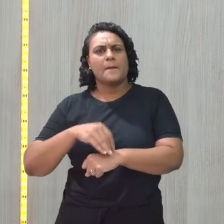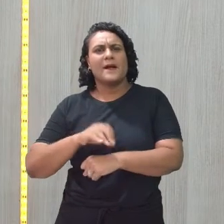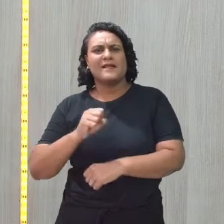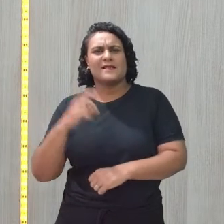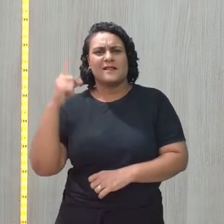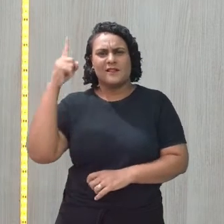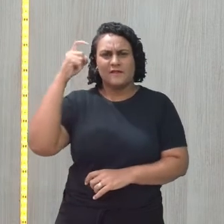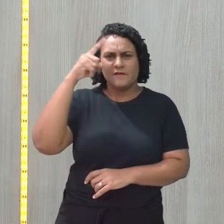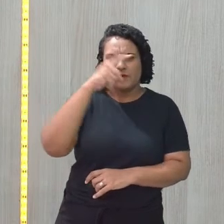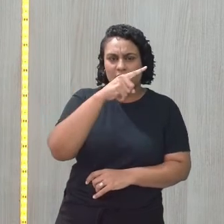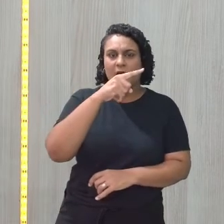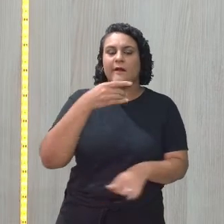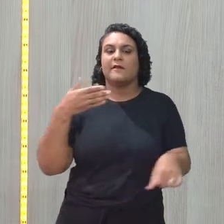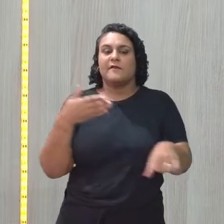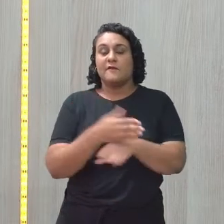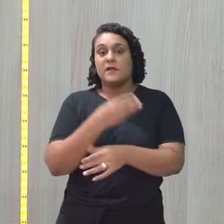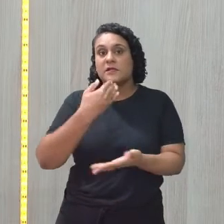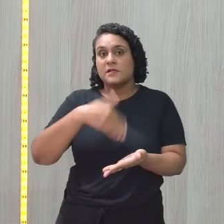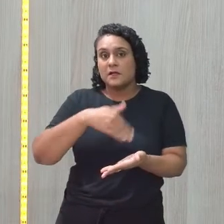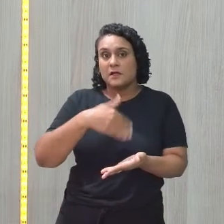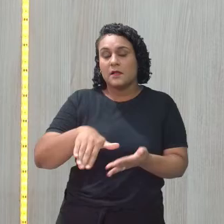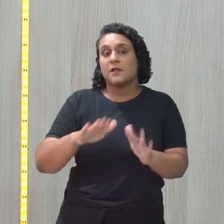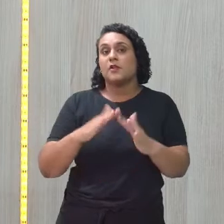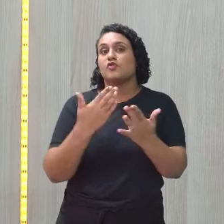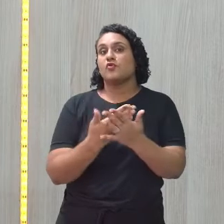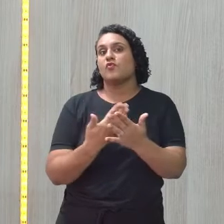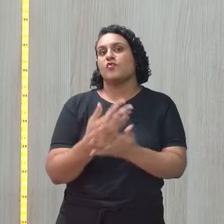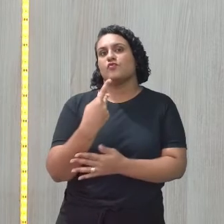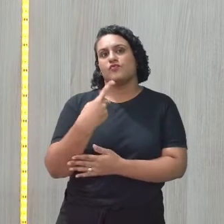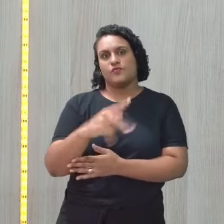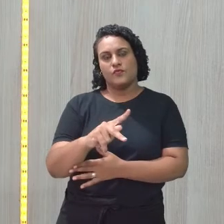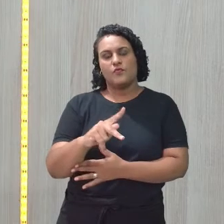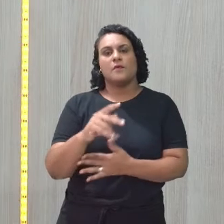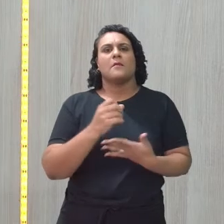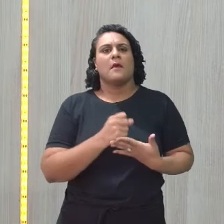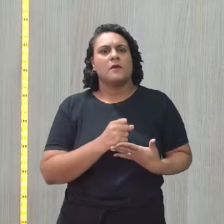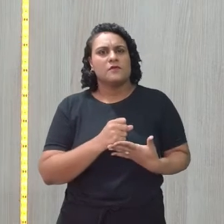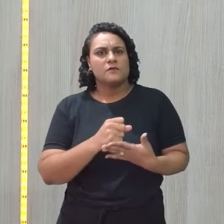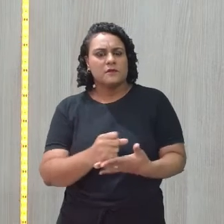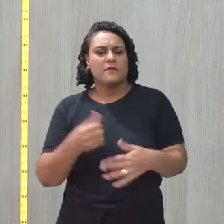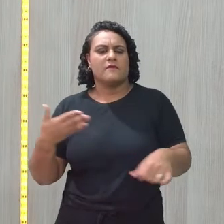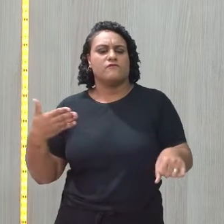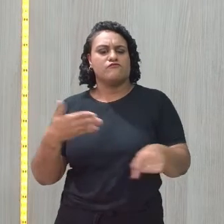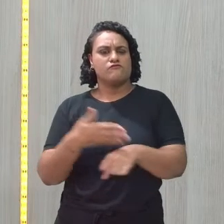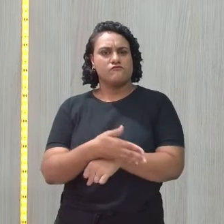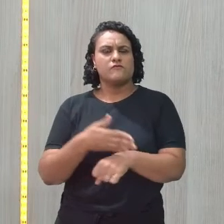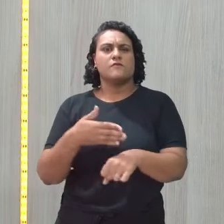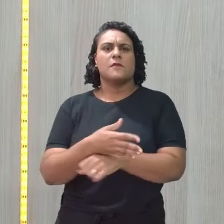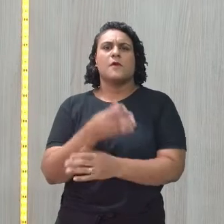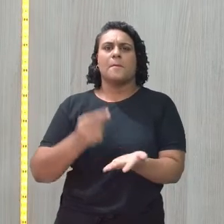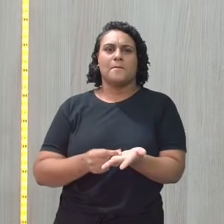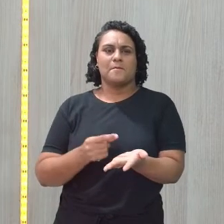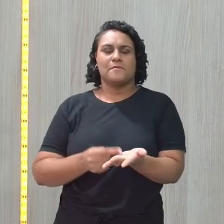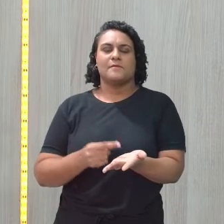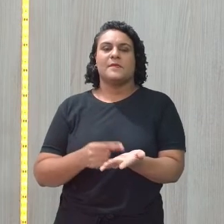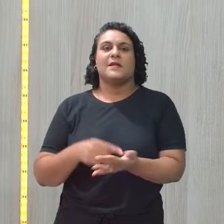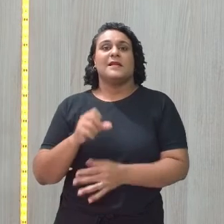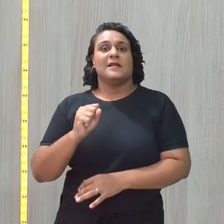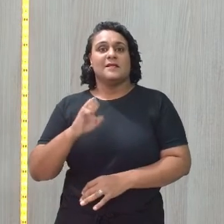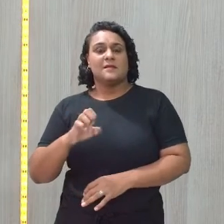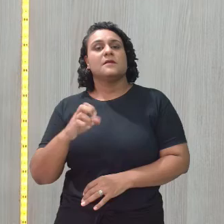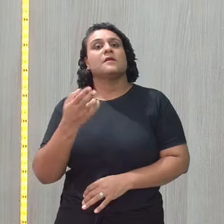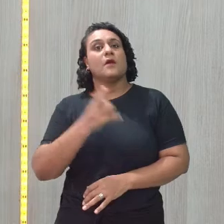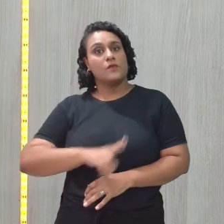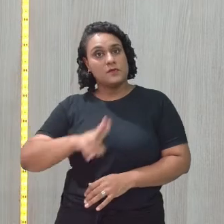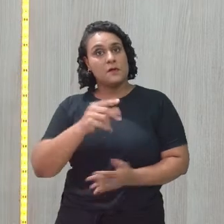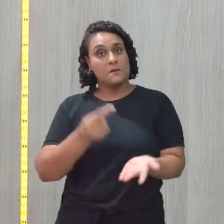dificuldade, vai lá na secretaria da tua escola para te ajudarem a você conseguir acessar o aplicativo, tá certo? Se você já está pelo